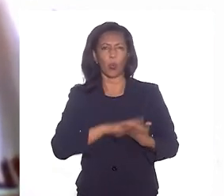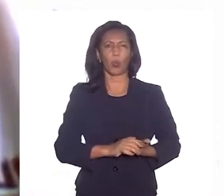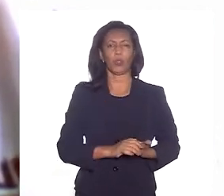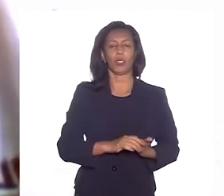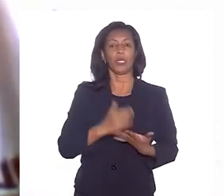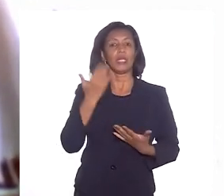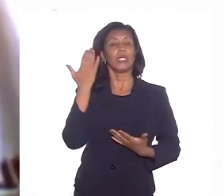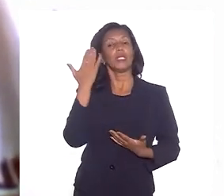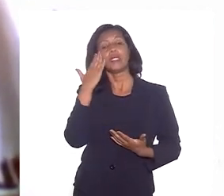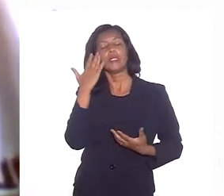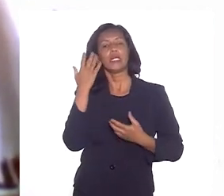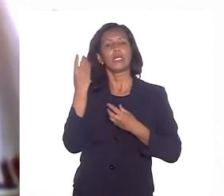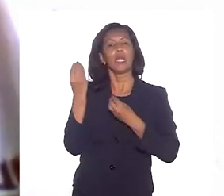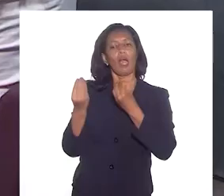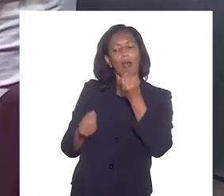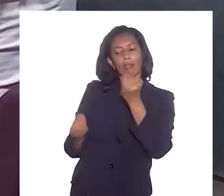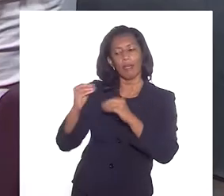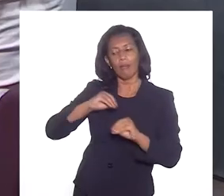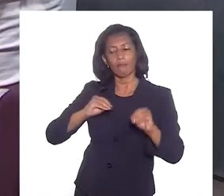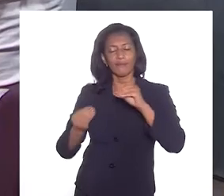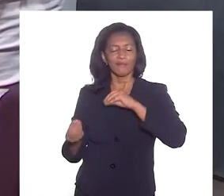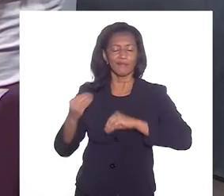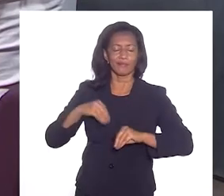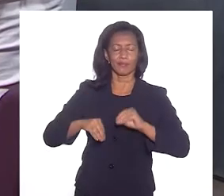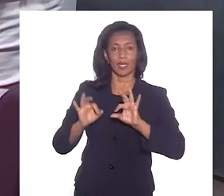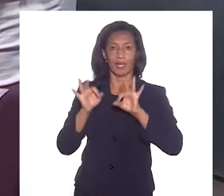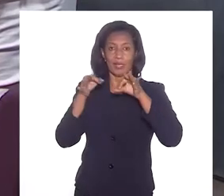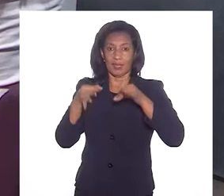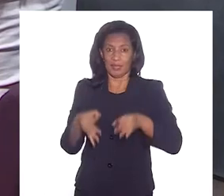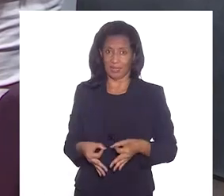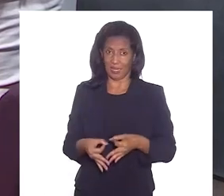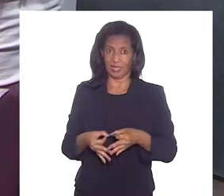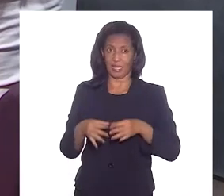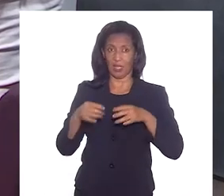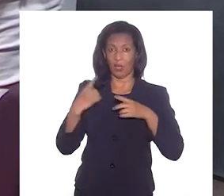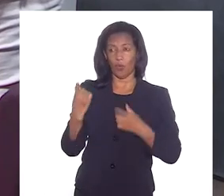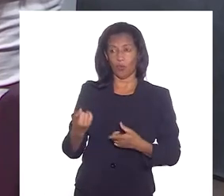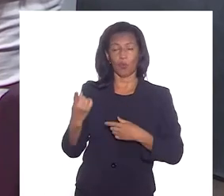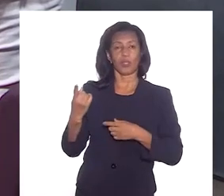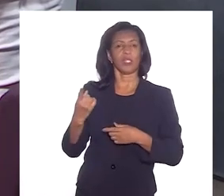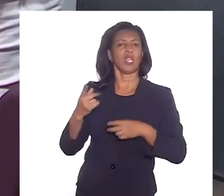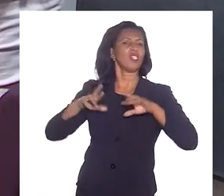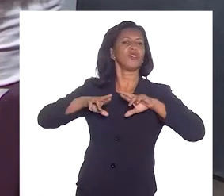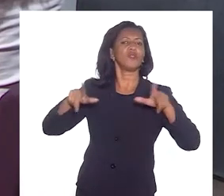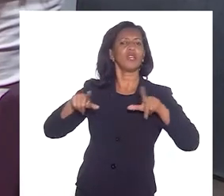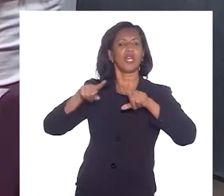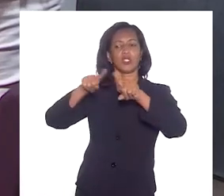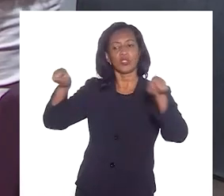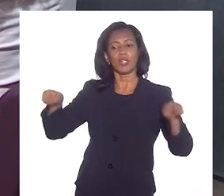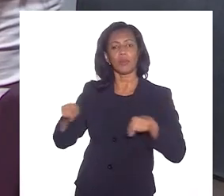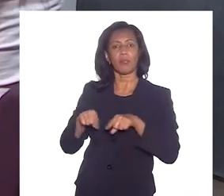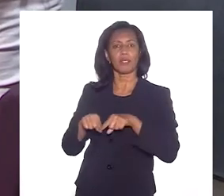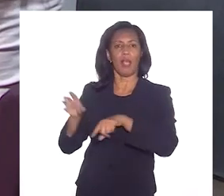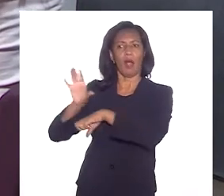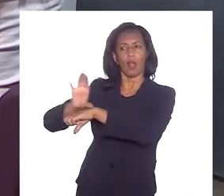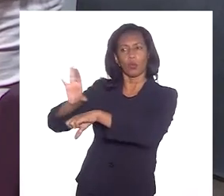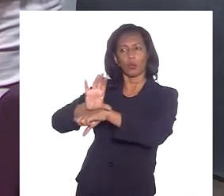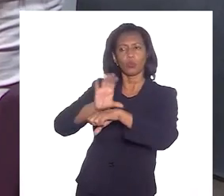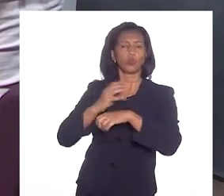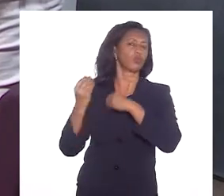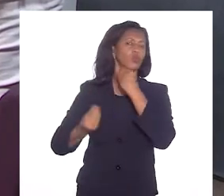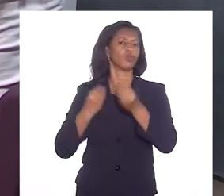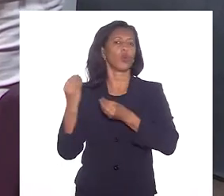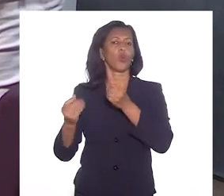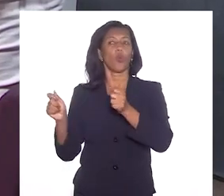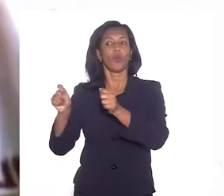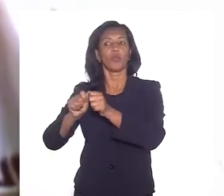forno, entender como funciona essa fermentação sem ter estado dentro de uma sala, de um curso, né, entendendo na